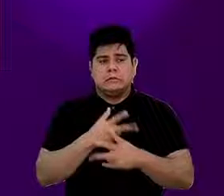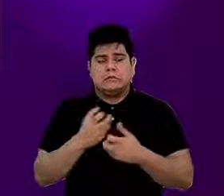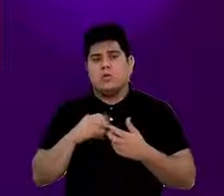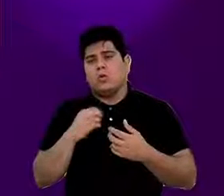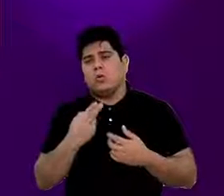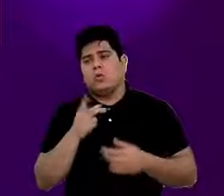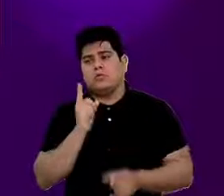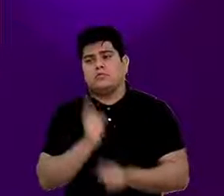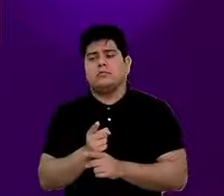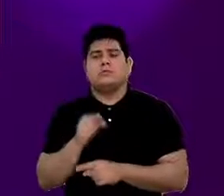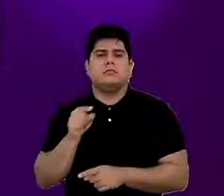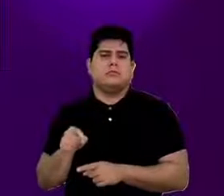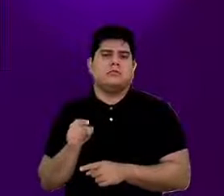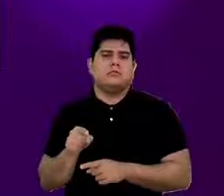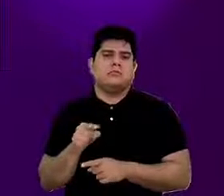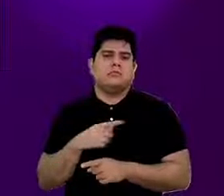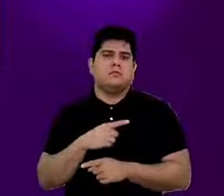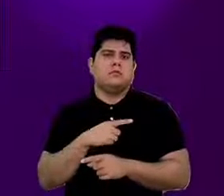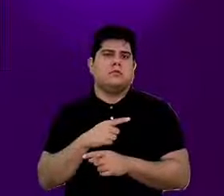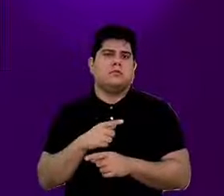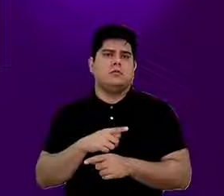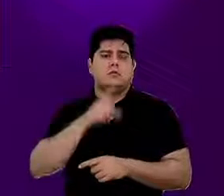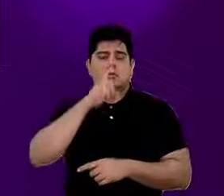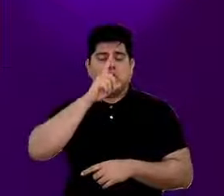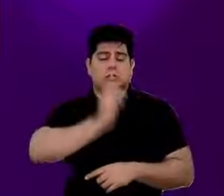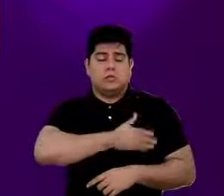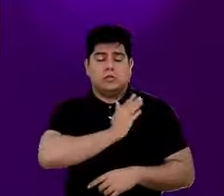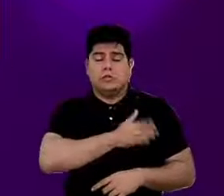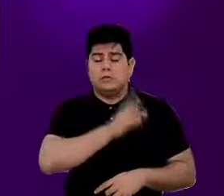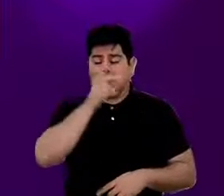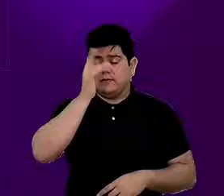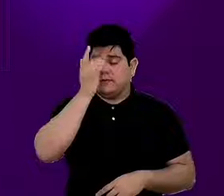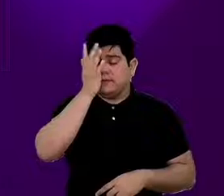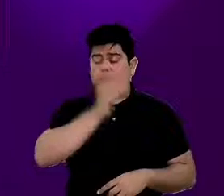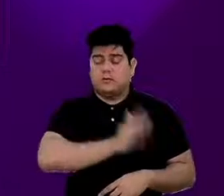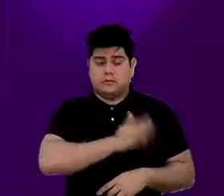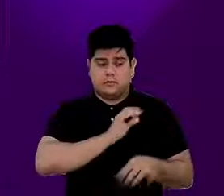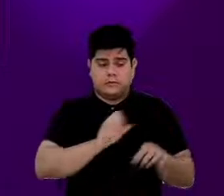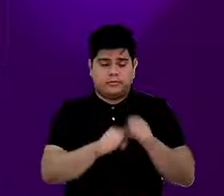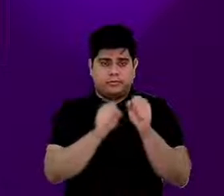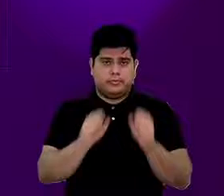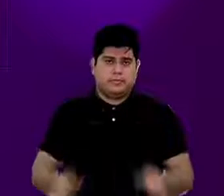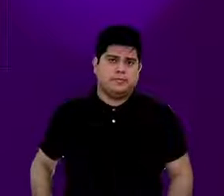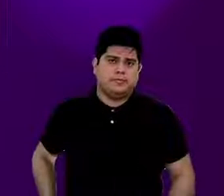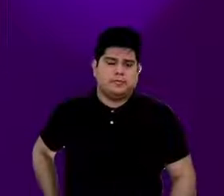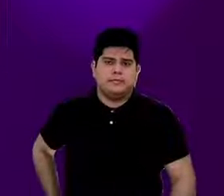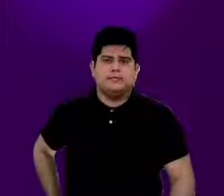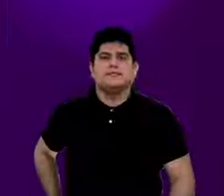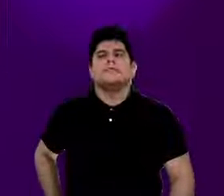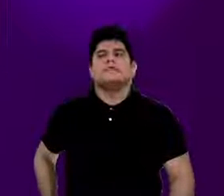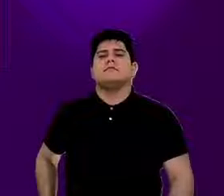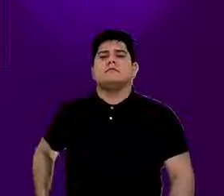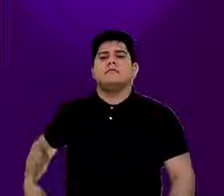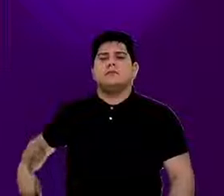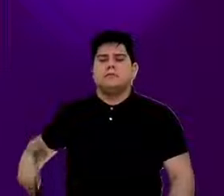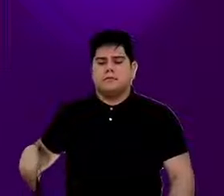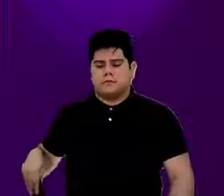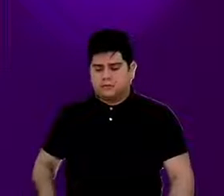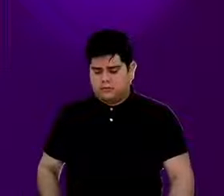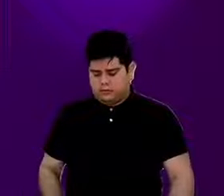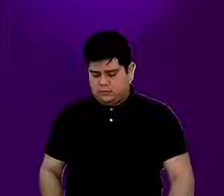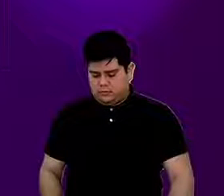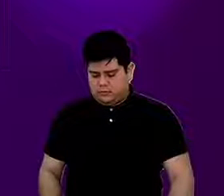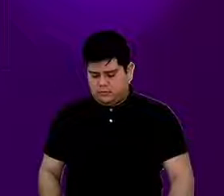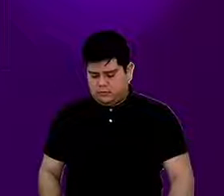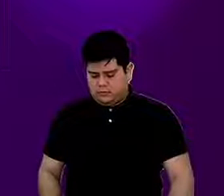pacientes identificados como de alto risco cardiovascular pela doença de base. Então, identificar o paciente é o primeiro